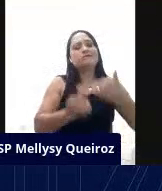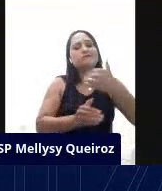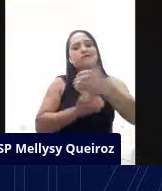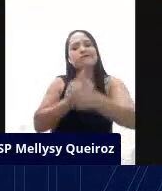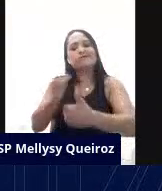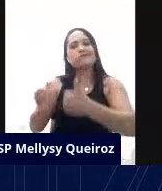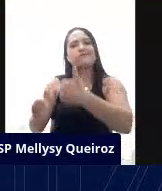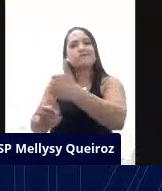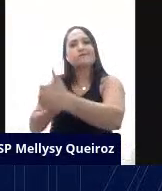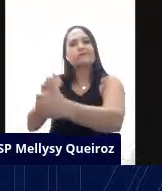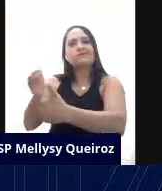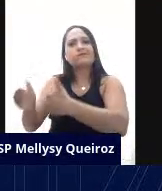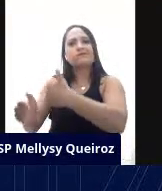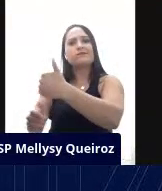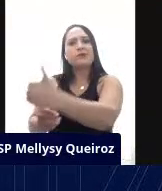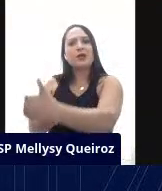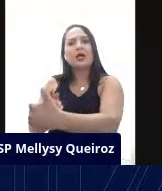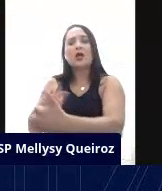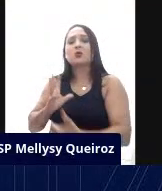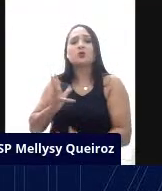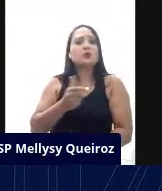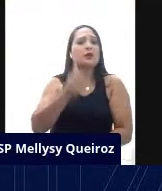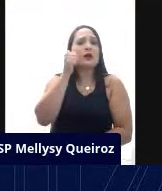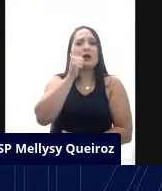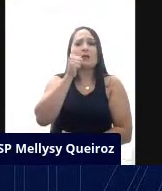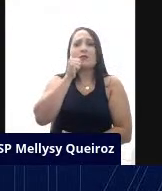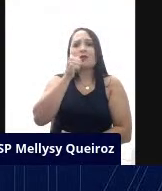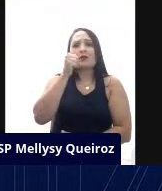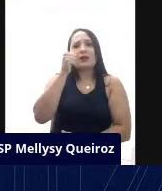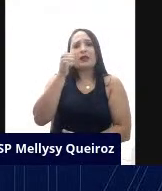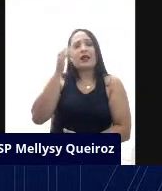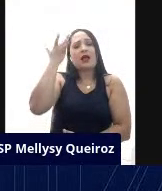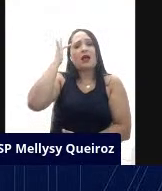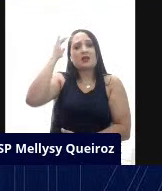já desse a ela todas essas obrigações.